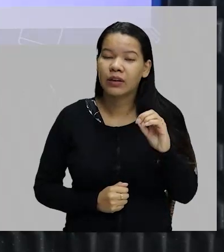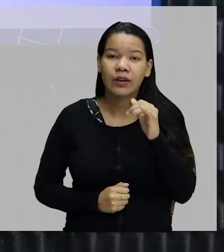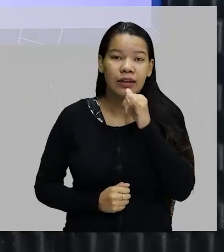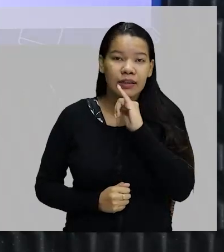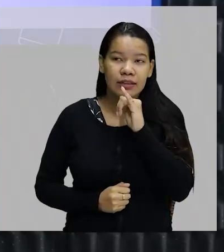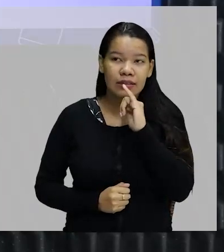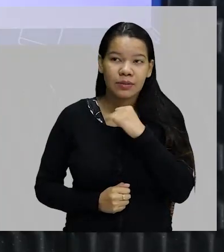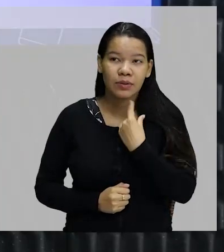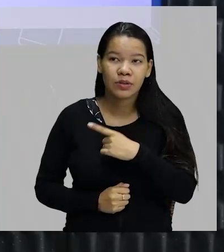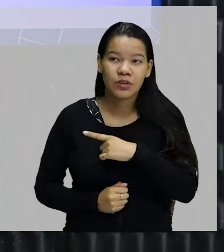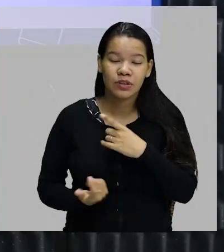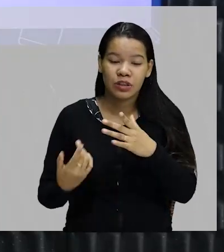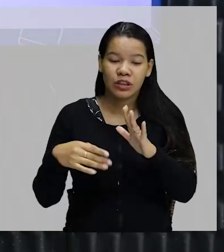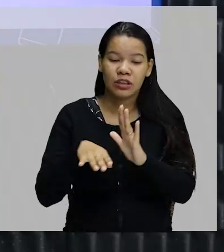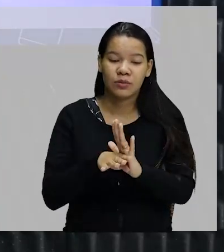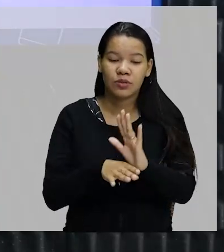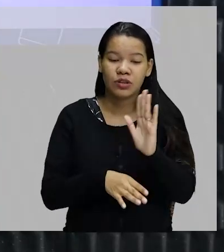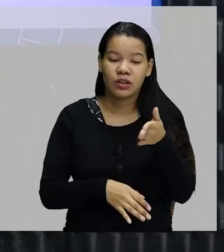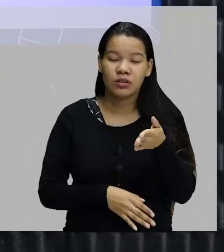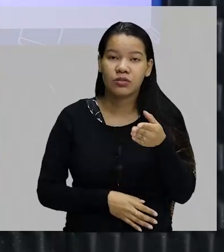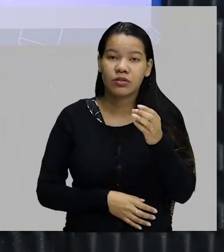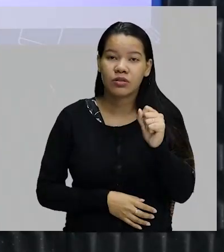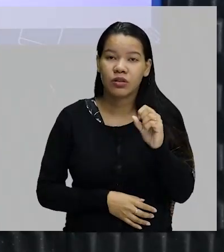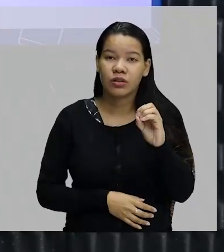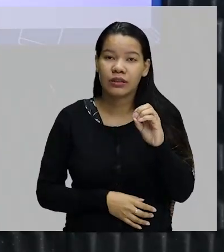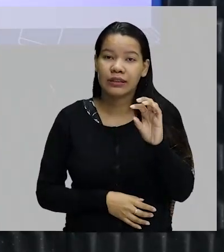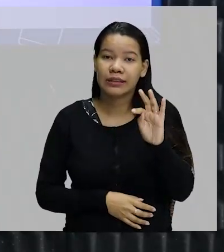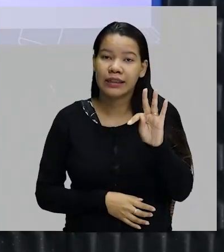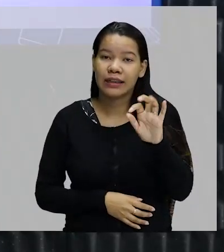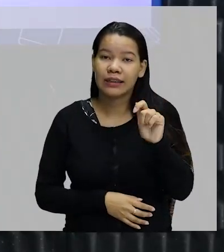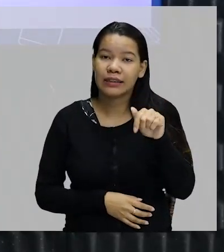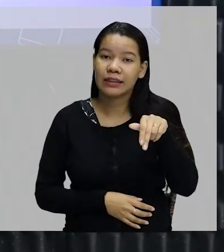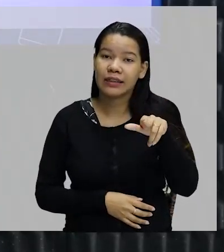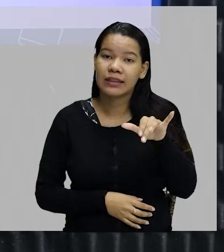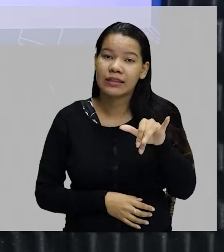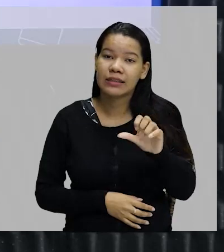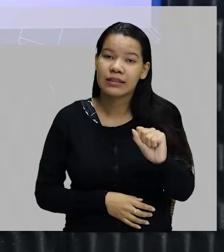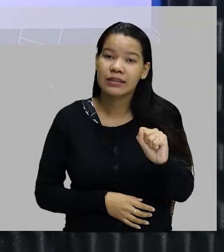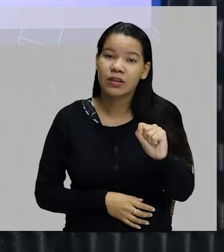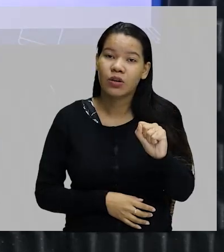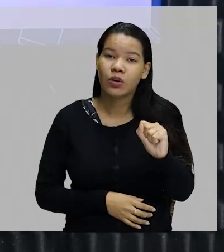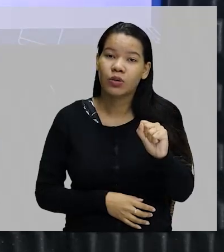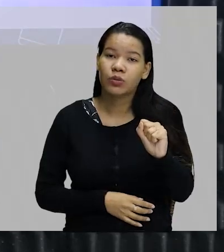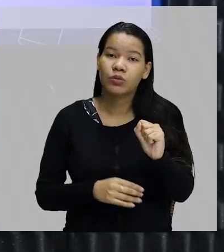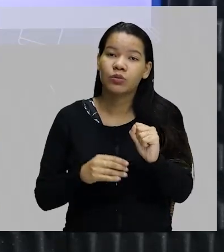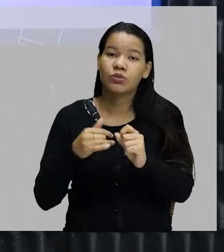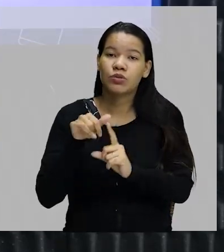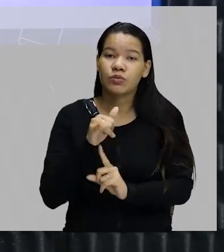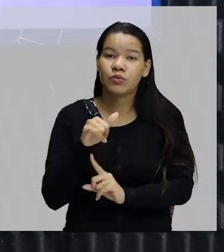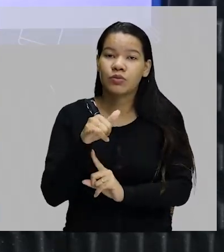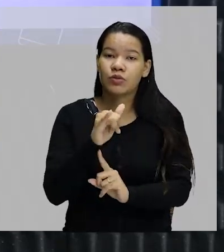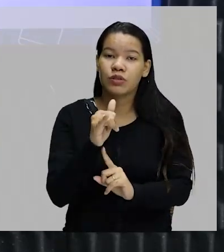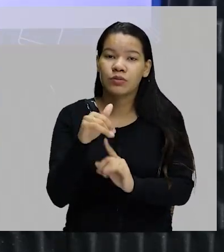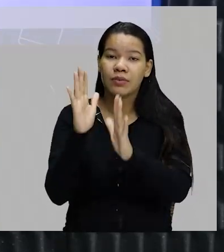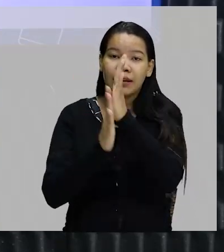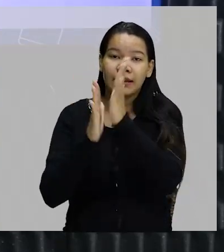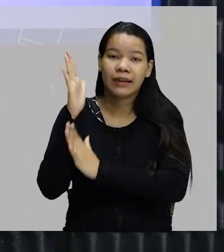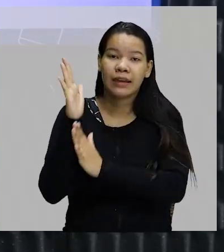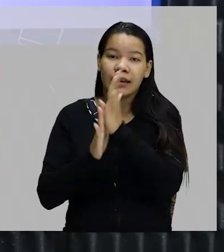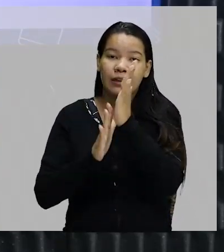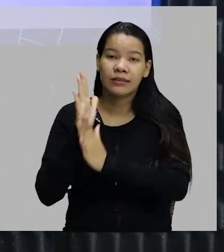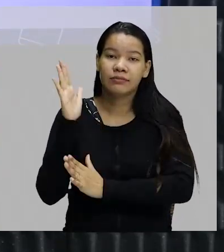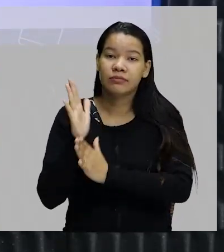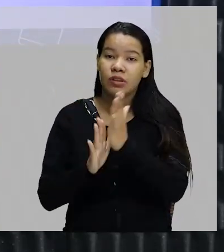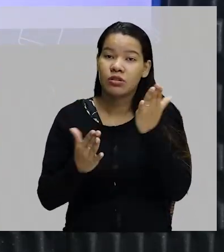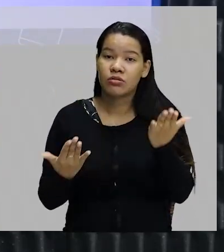nos sotaques. Os bois de matraca são verdadeiros batalhões. Qualquer pessoa pode entrar numa apresentação de um